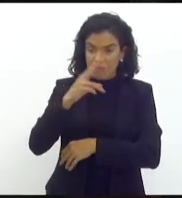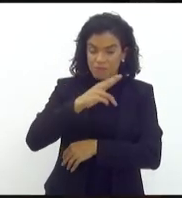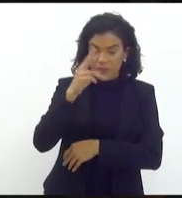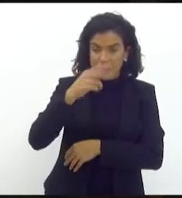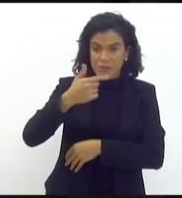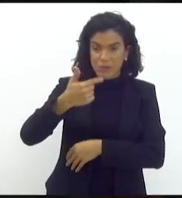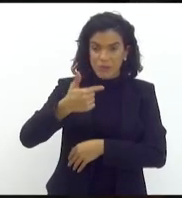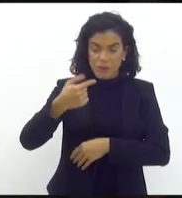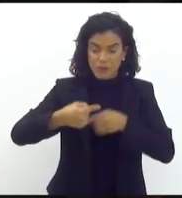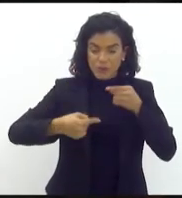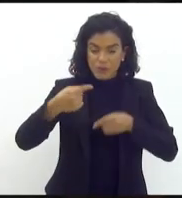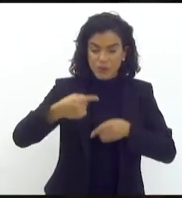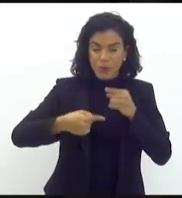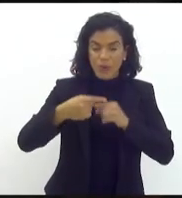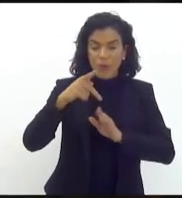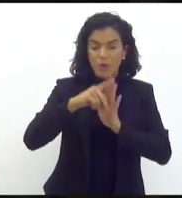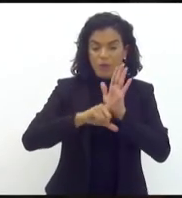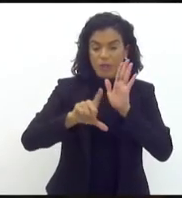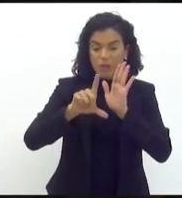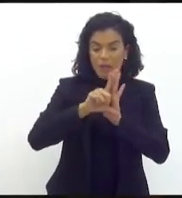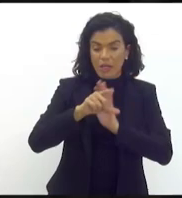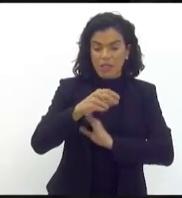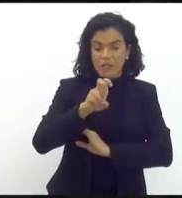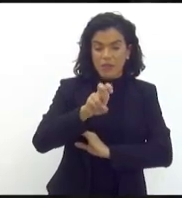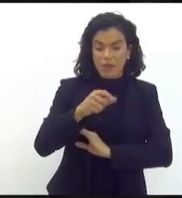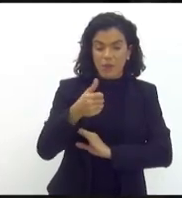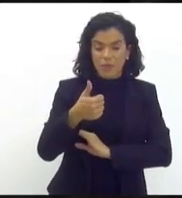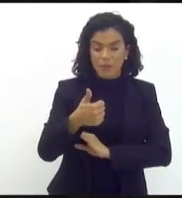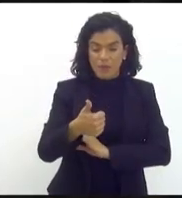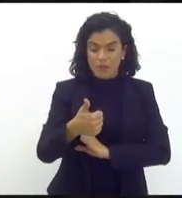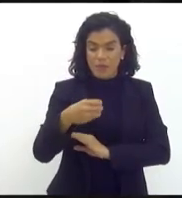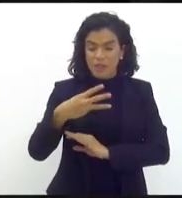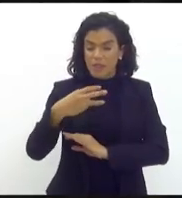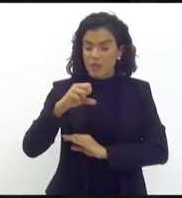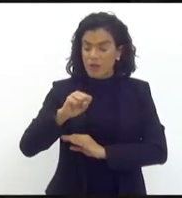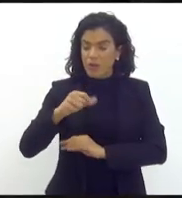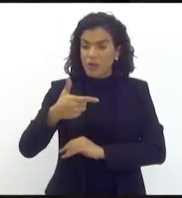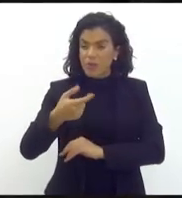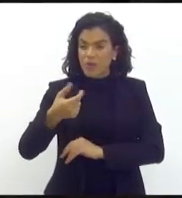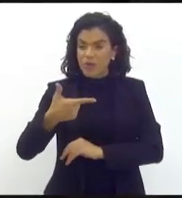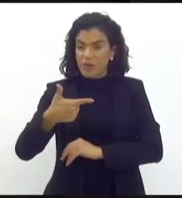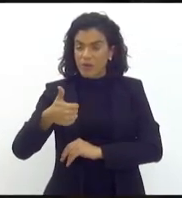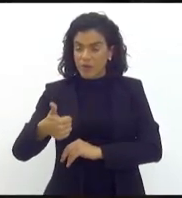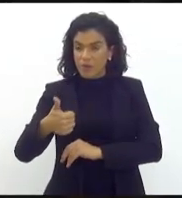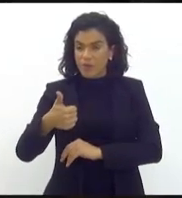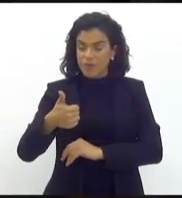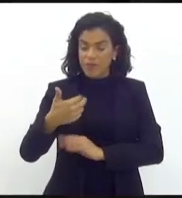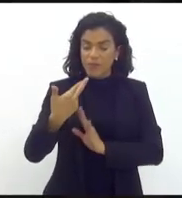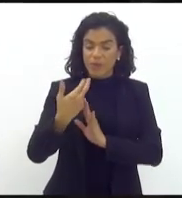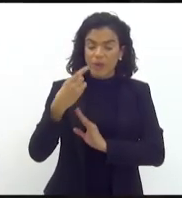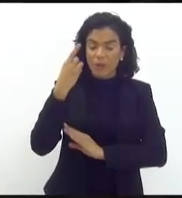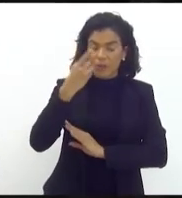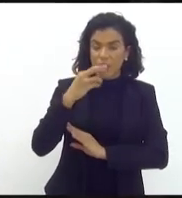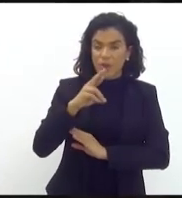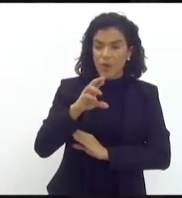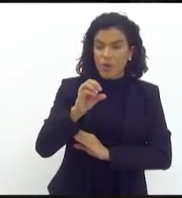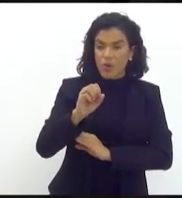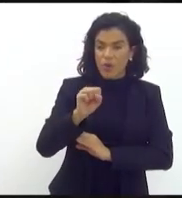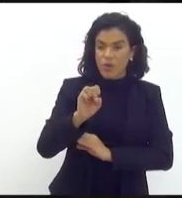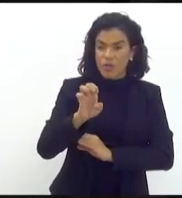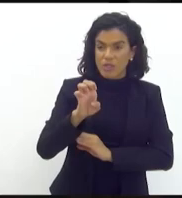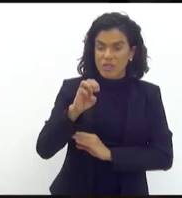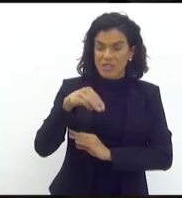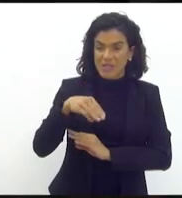segunda discussão projeto de lei número 5.138 2021 de autoria Deputado Rosemberg Reis que denomina